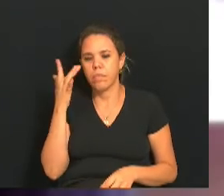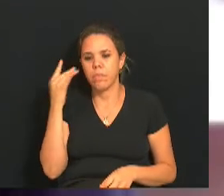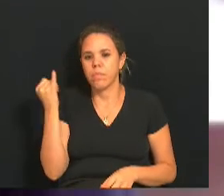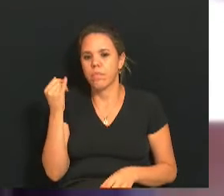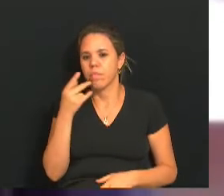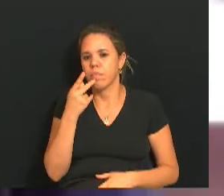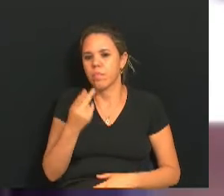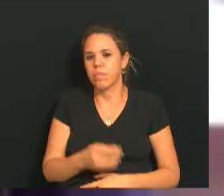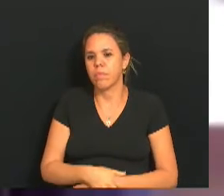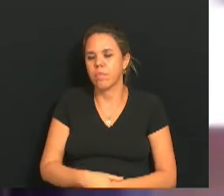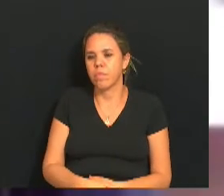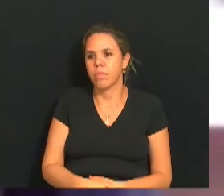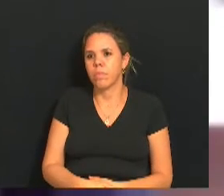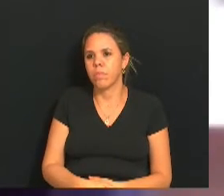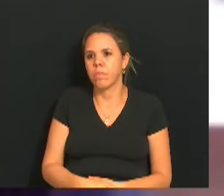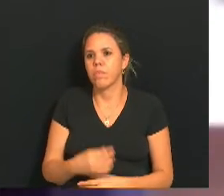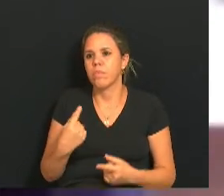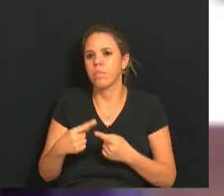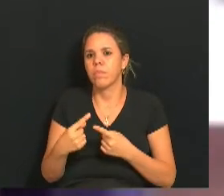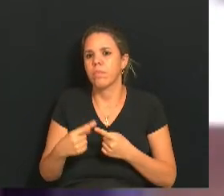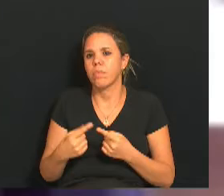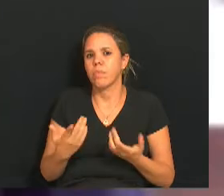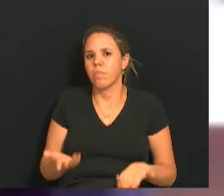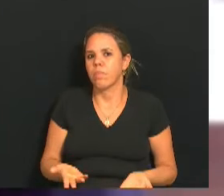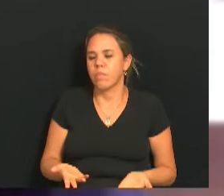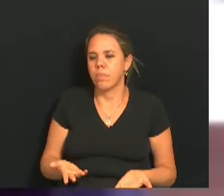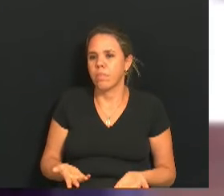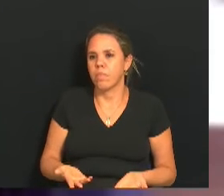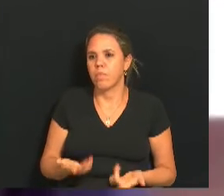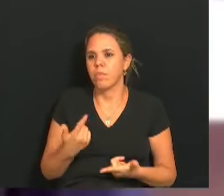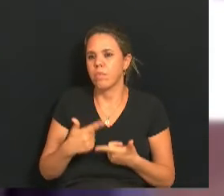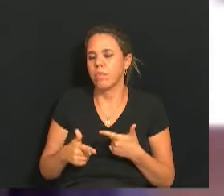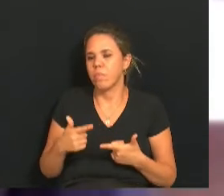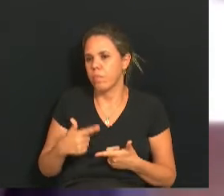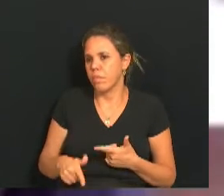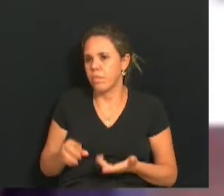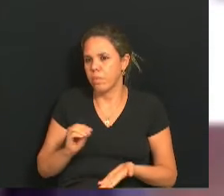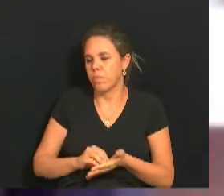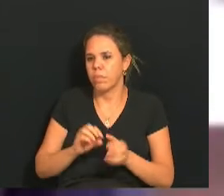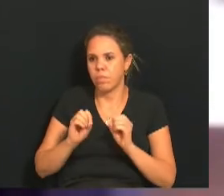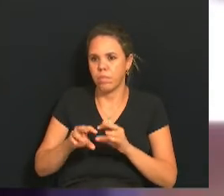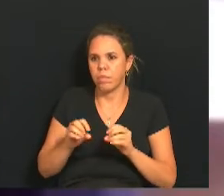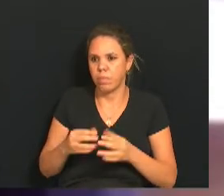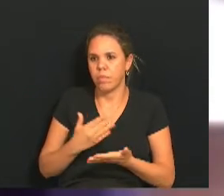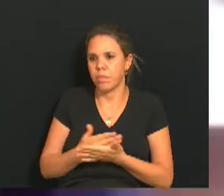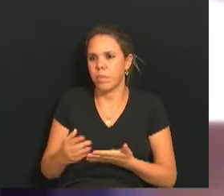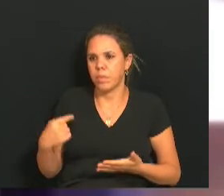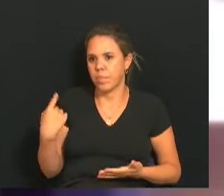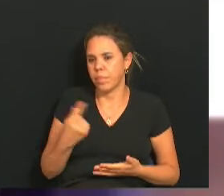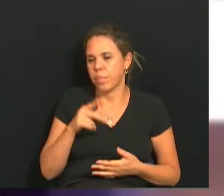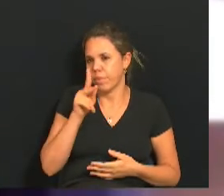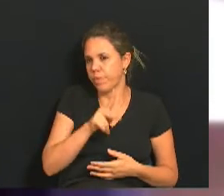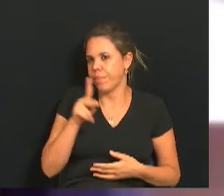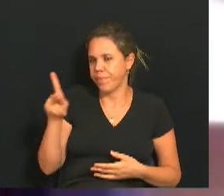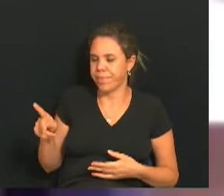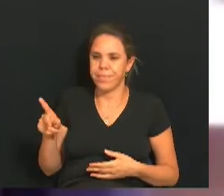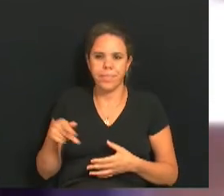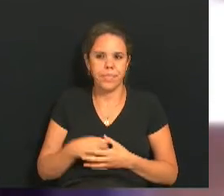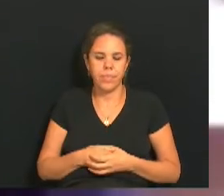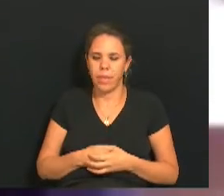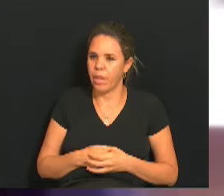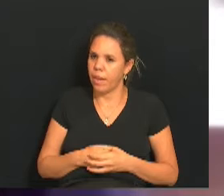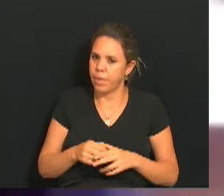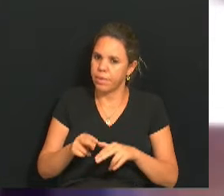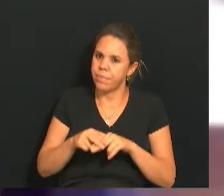isso, porque a precarização da educação está começando com a gente, os professores adjuntos,